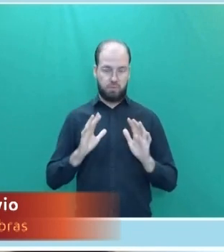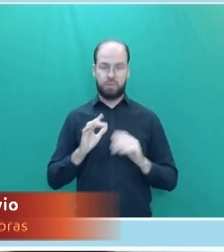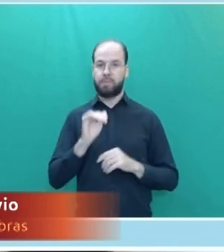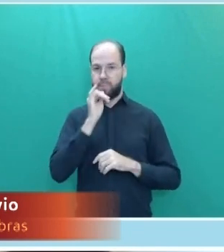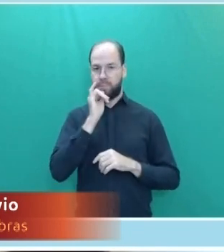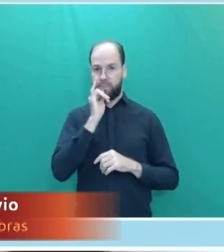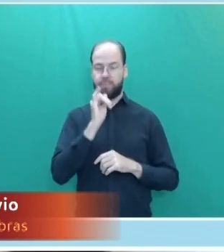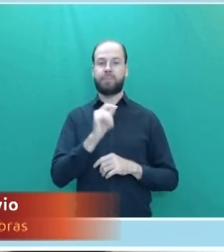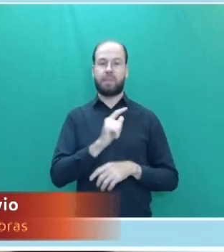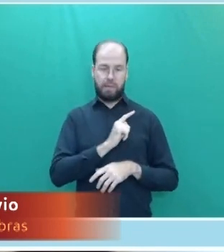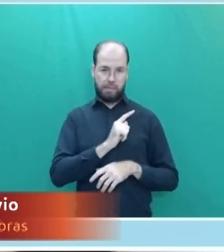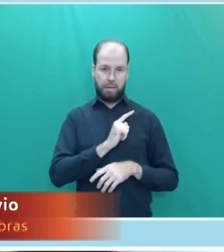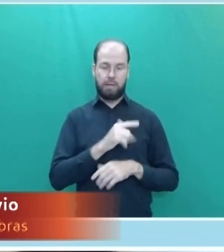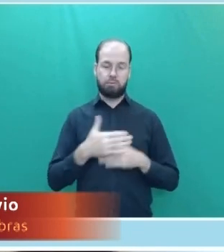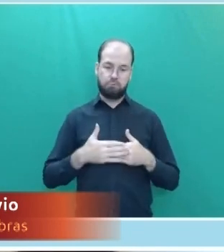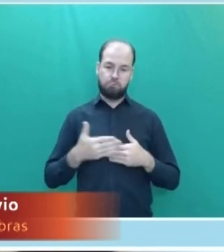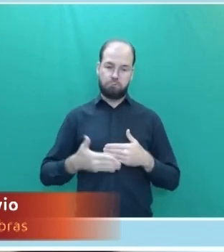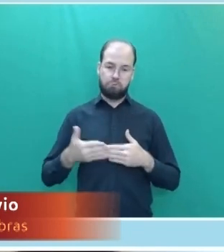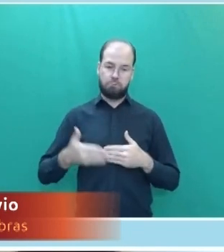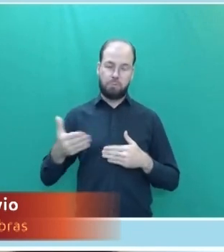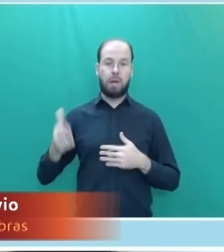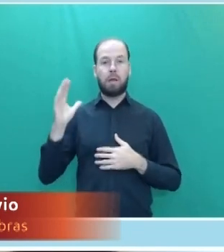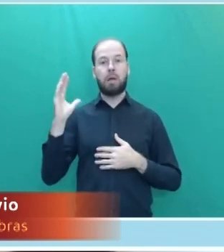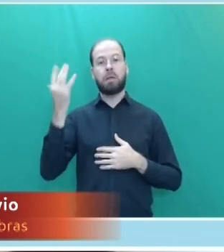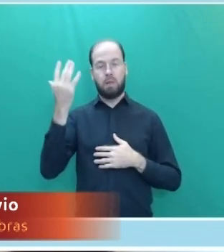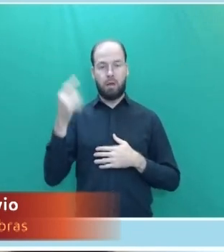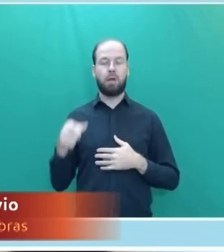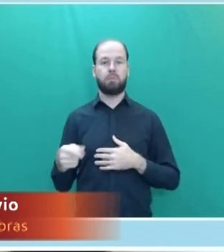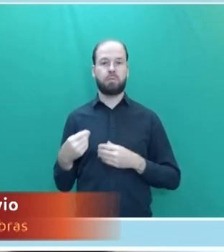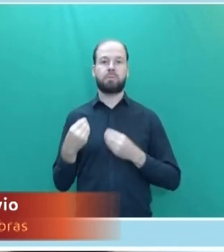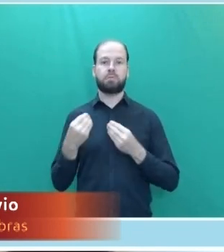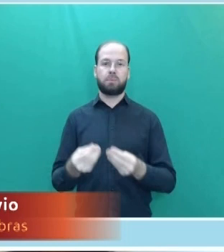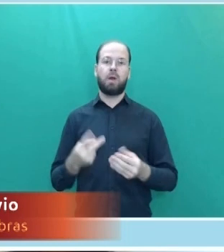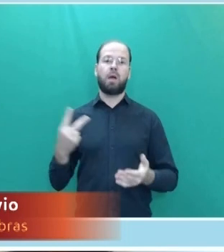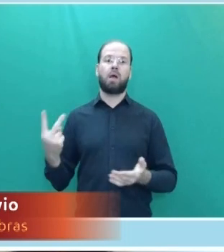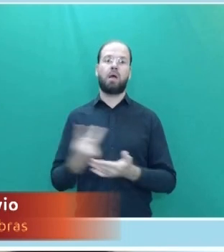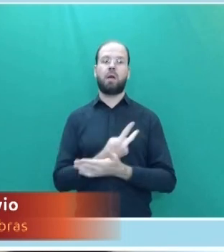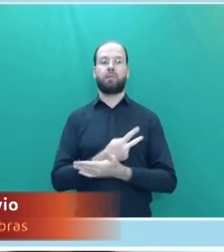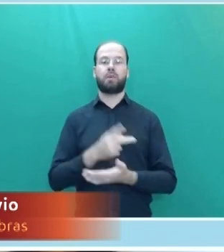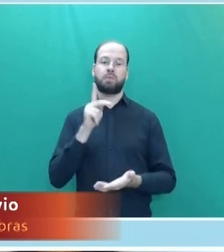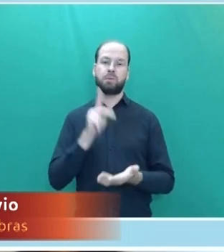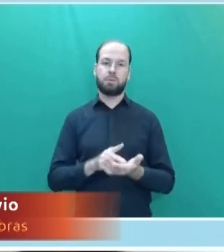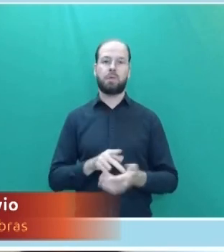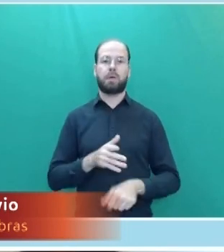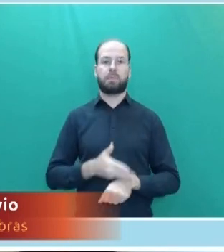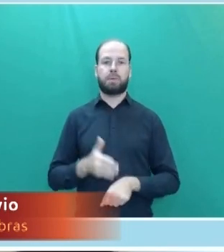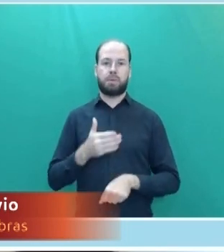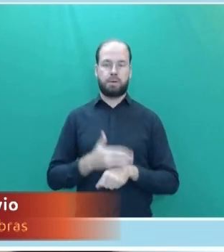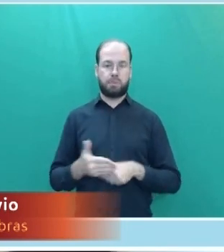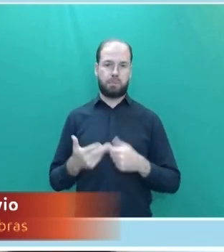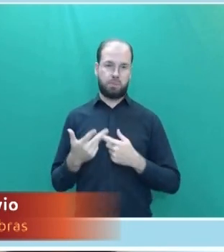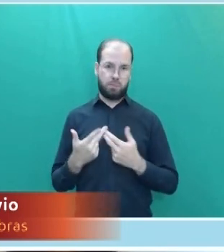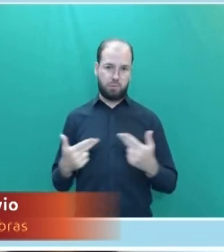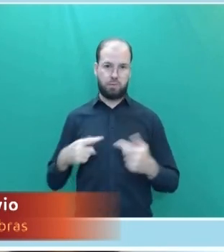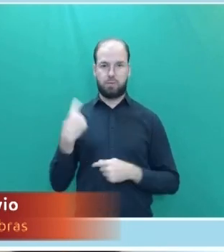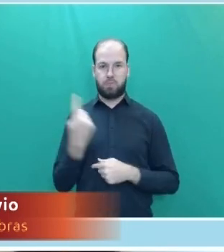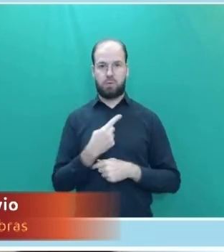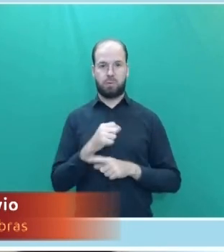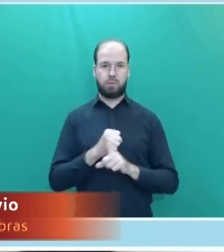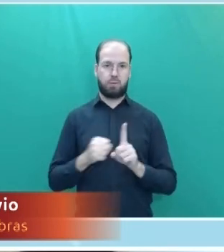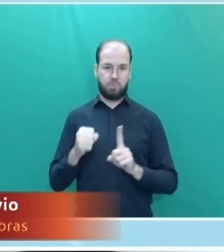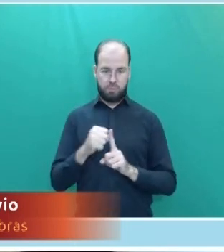essas coisas acabam que geram alguns efeitos reais, efeitos práticos na nossa sociedade, né?